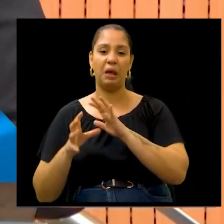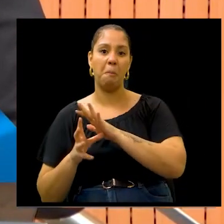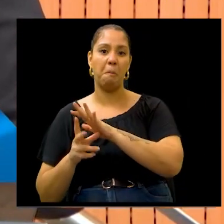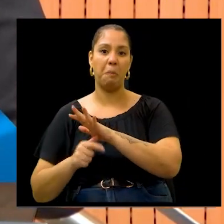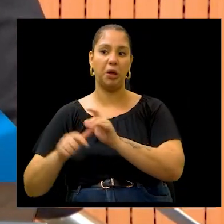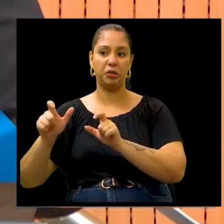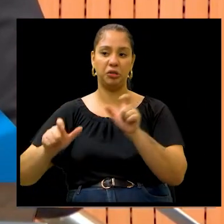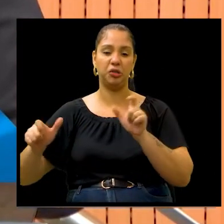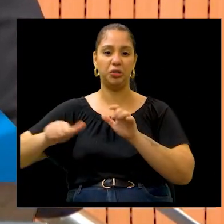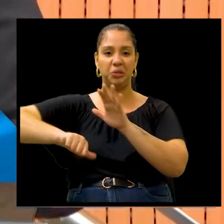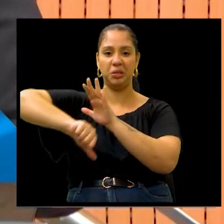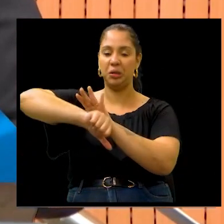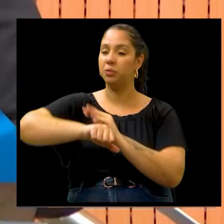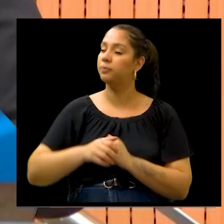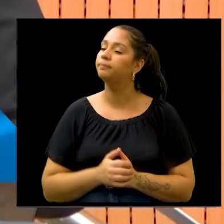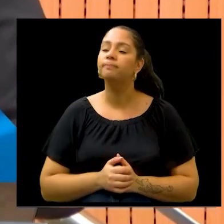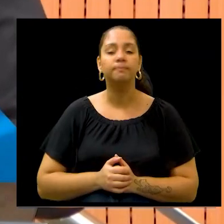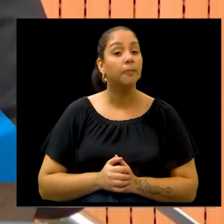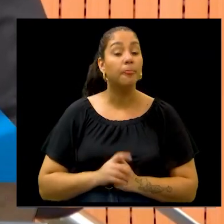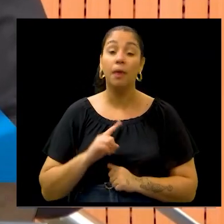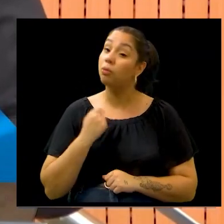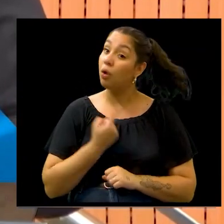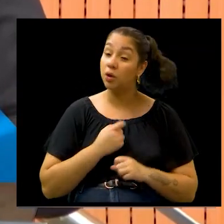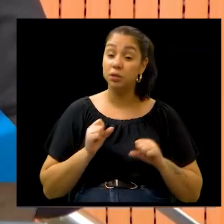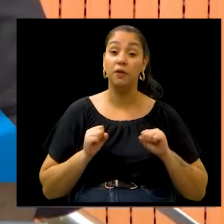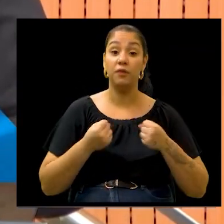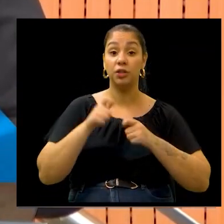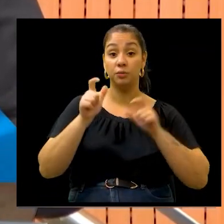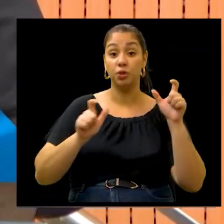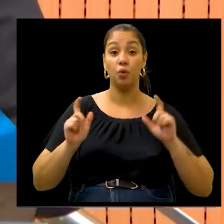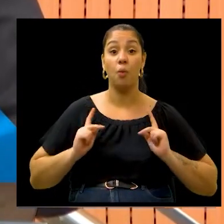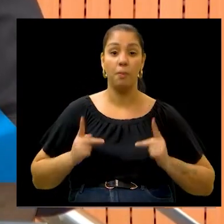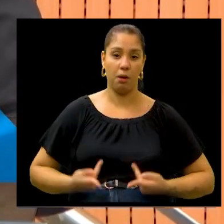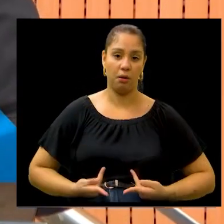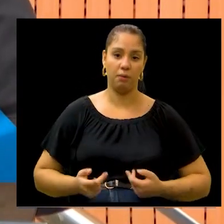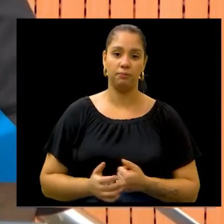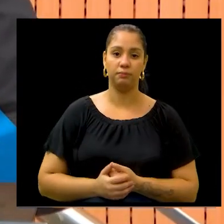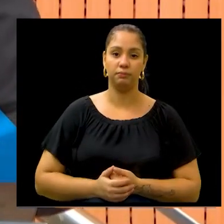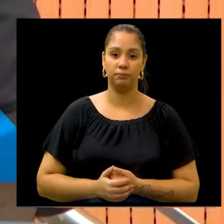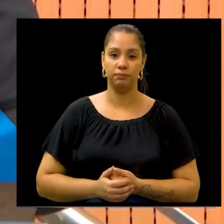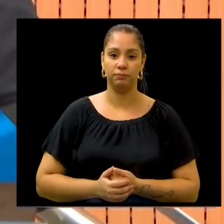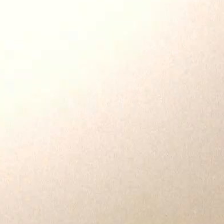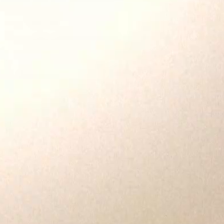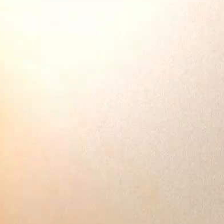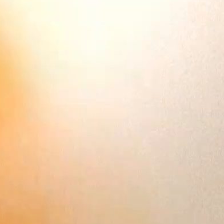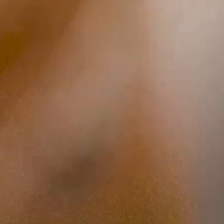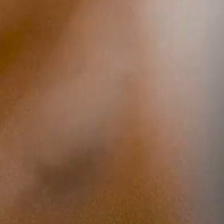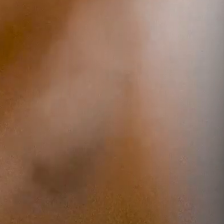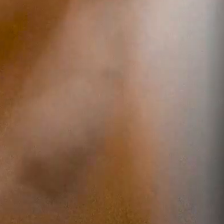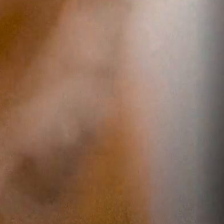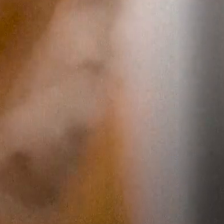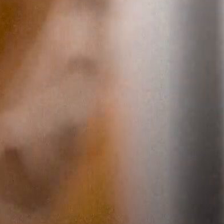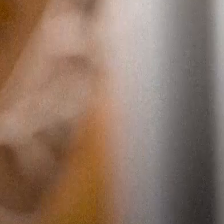humanos para defender o bandido, como vocês estão dizendo. A gente defende a pessoa humana.